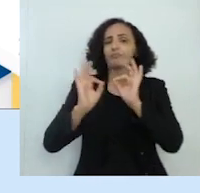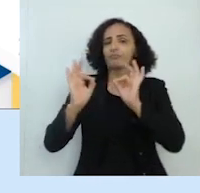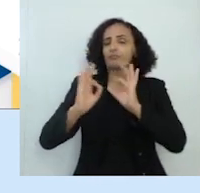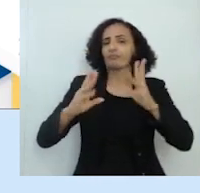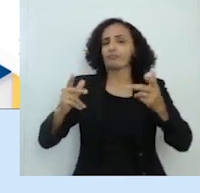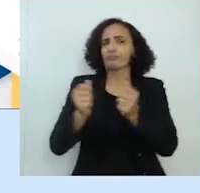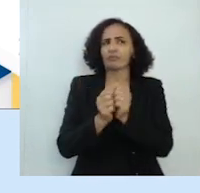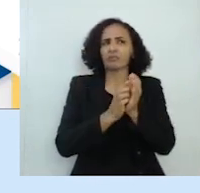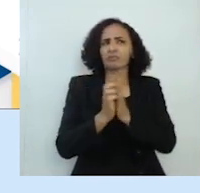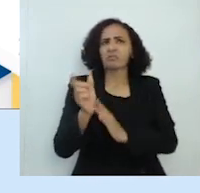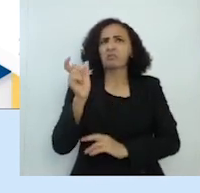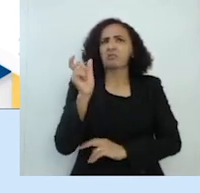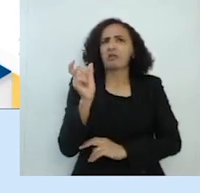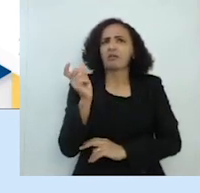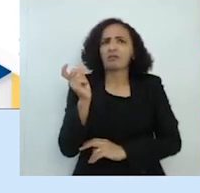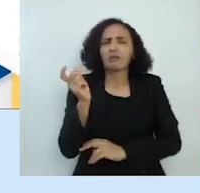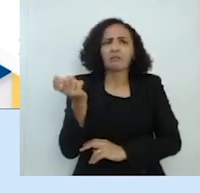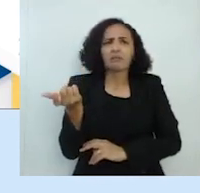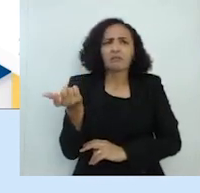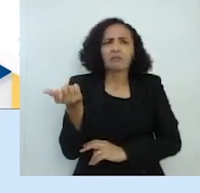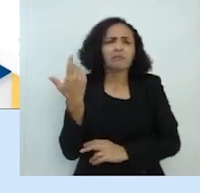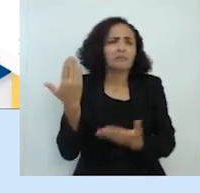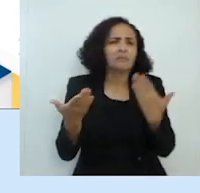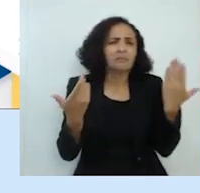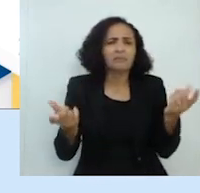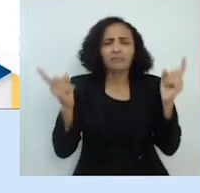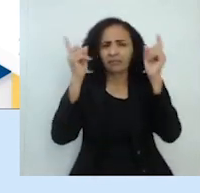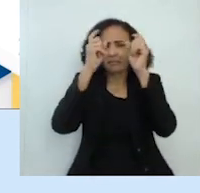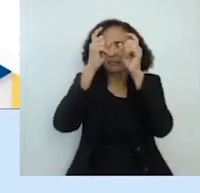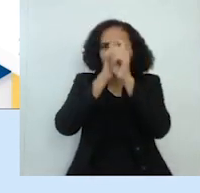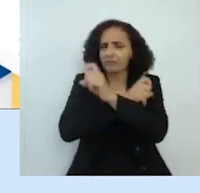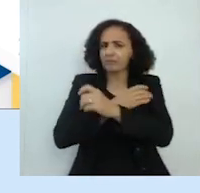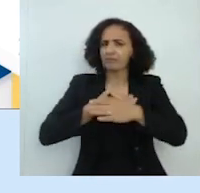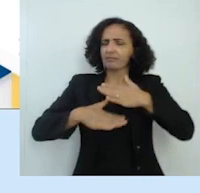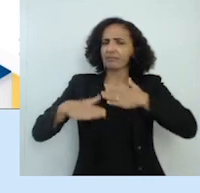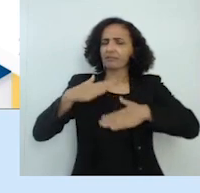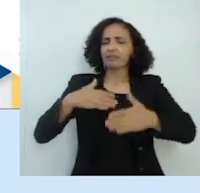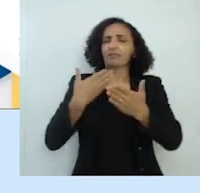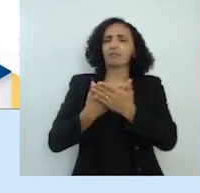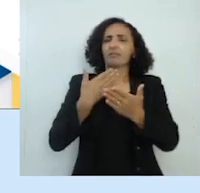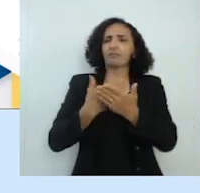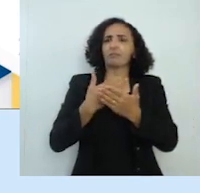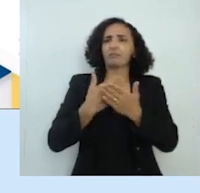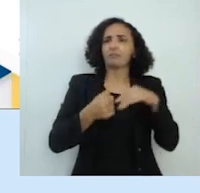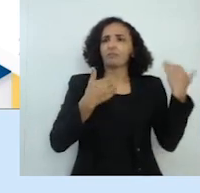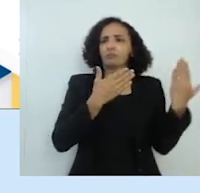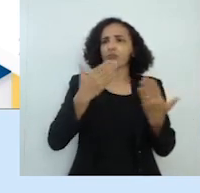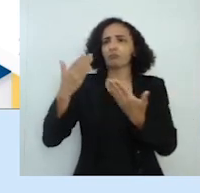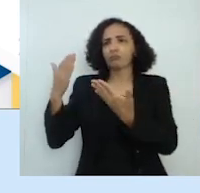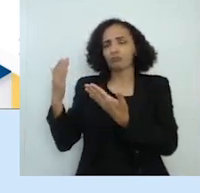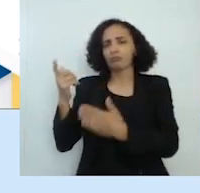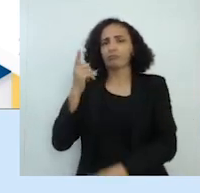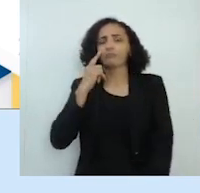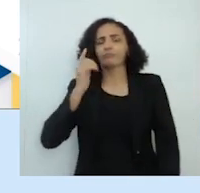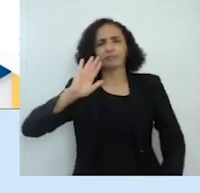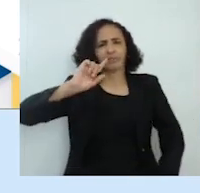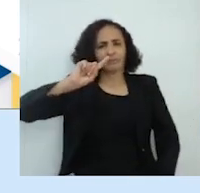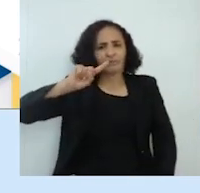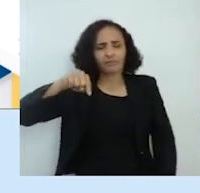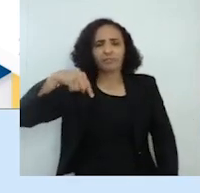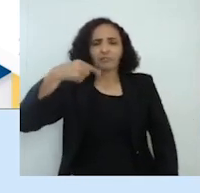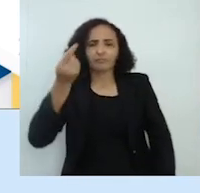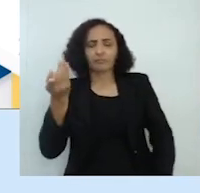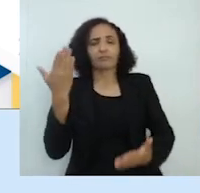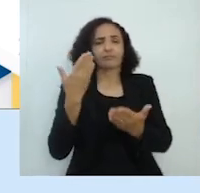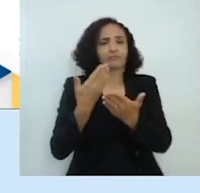Nome complicado, prof. Relaxem. Keynesianismo. Dá para poder desenrolar depois, meus anjos. Presta